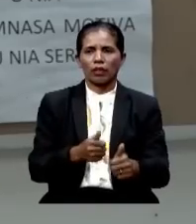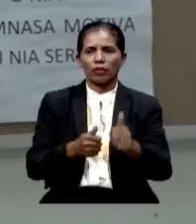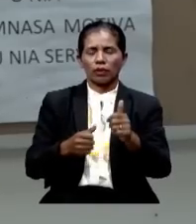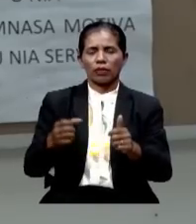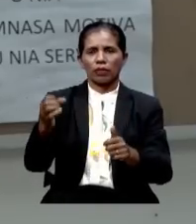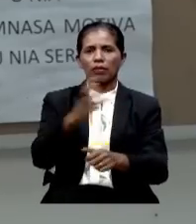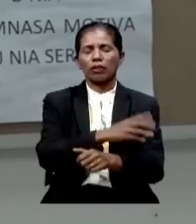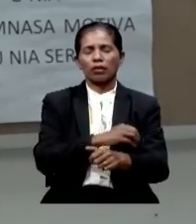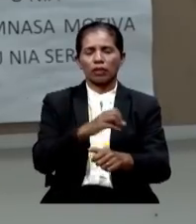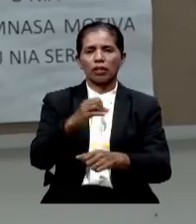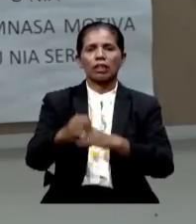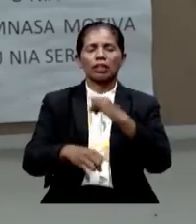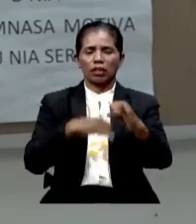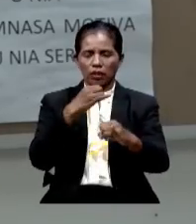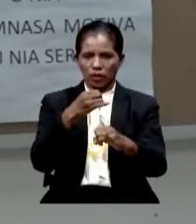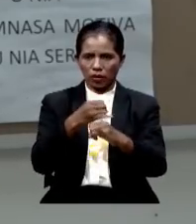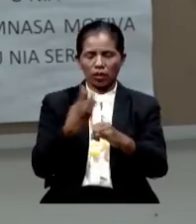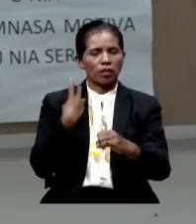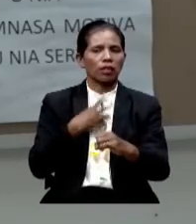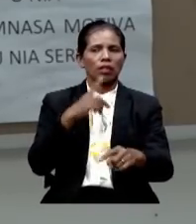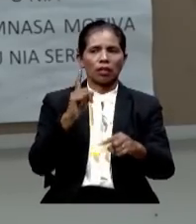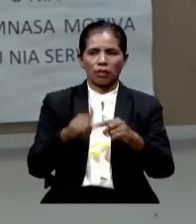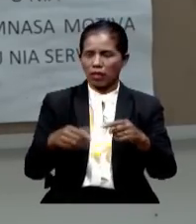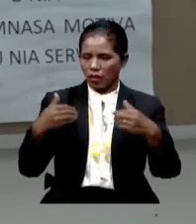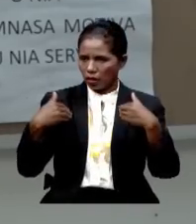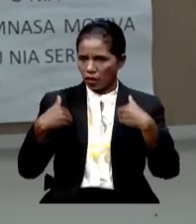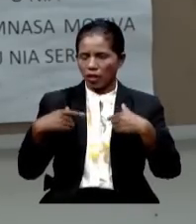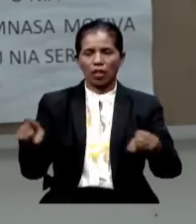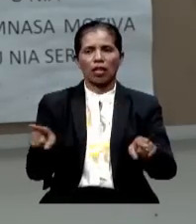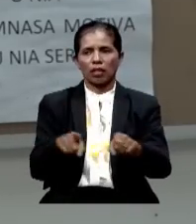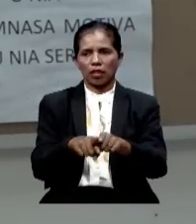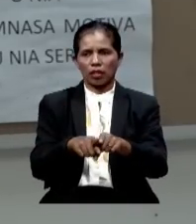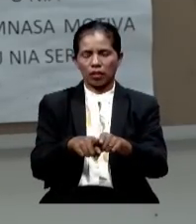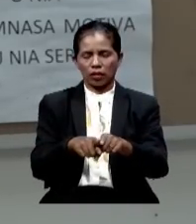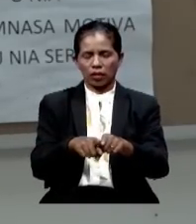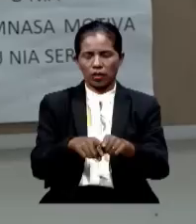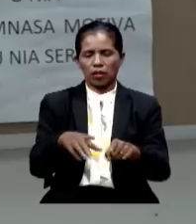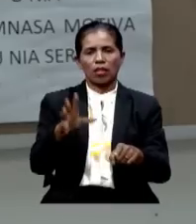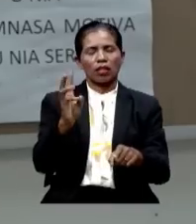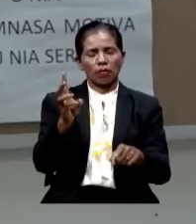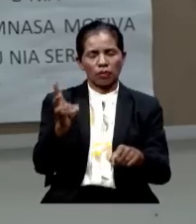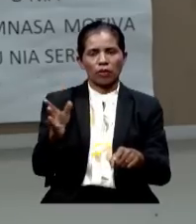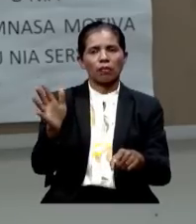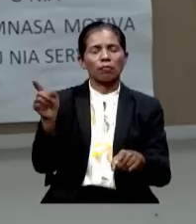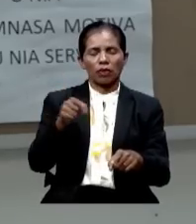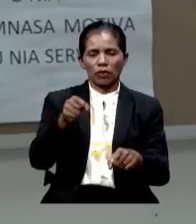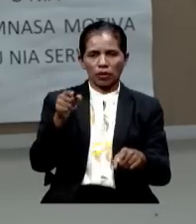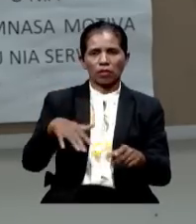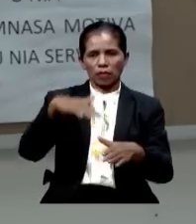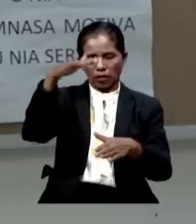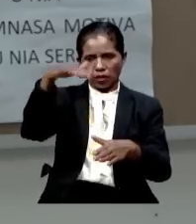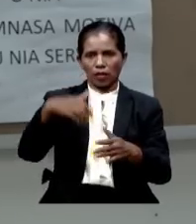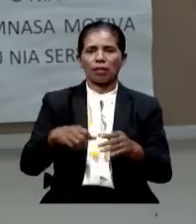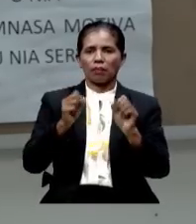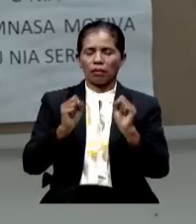internacional ninia standard né ita la bele ia botida hanesan 70% balete né né hanesan né